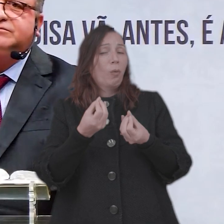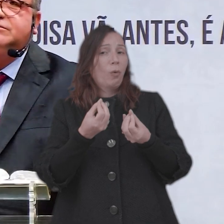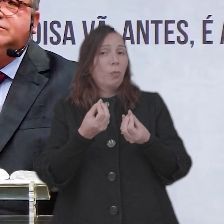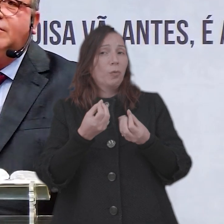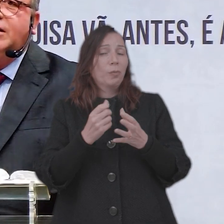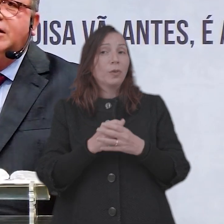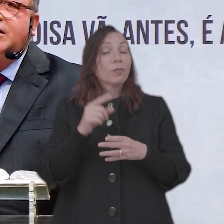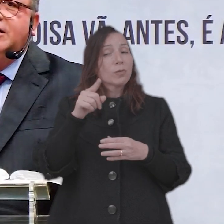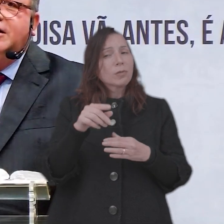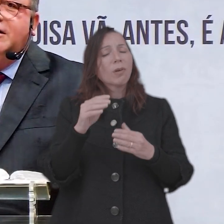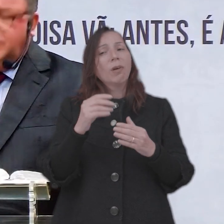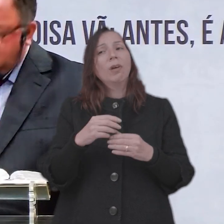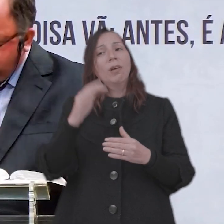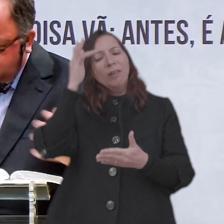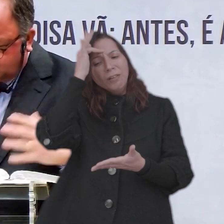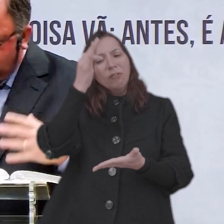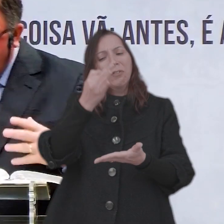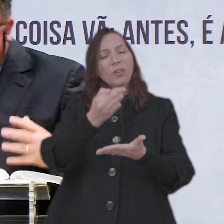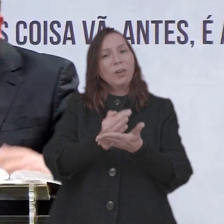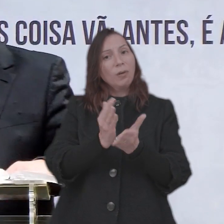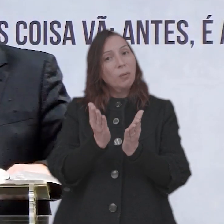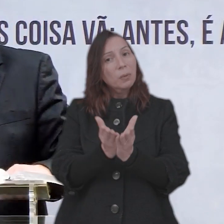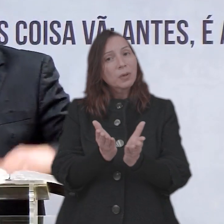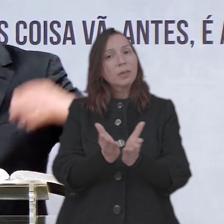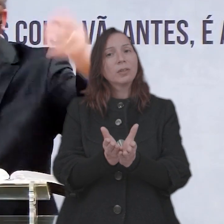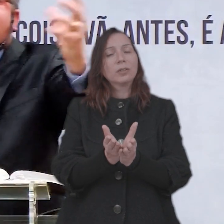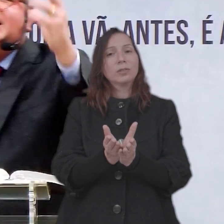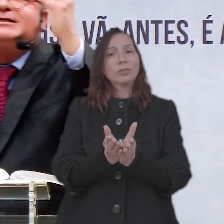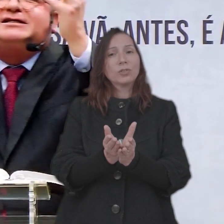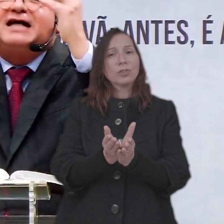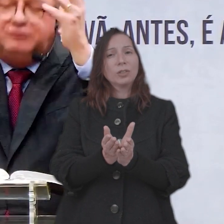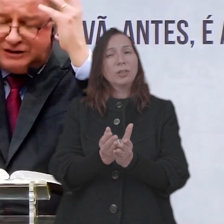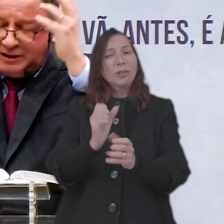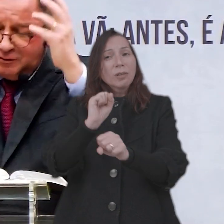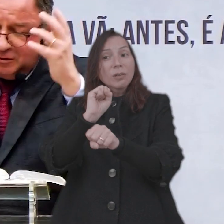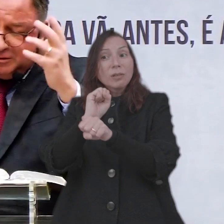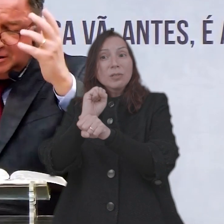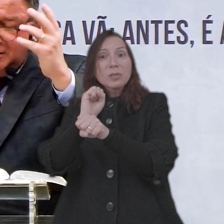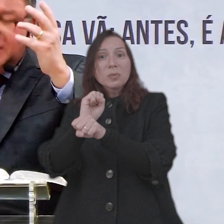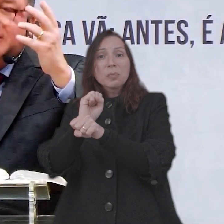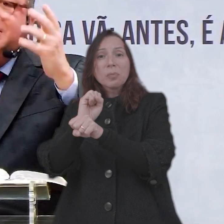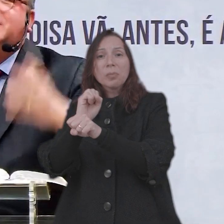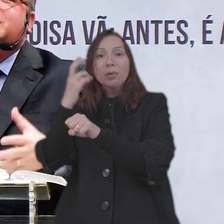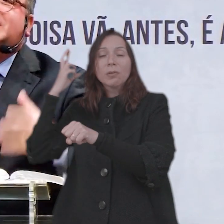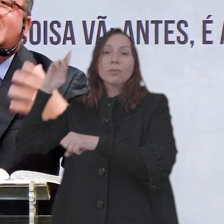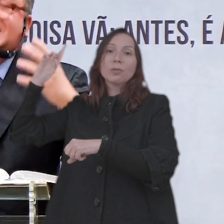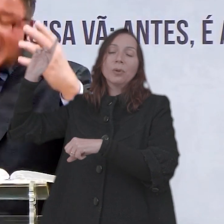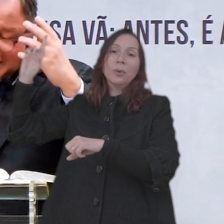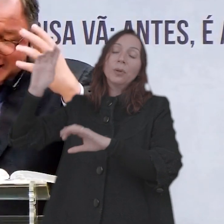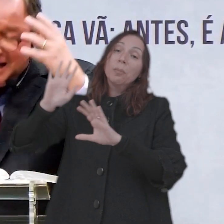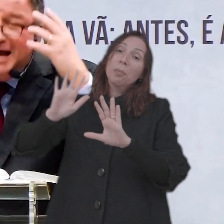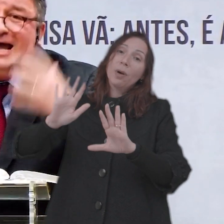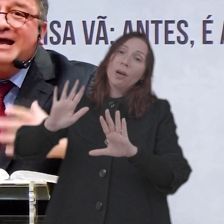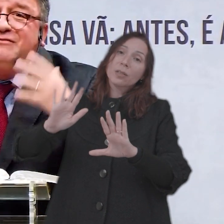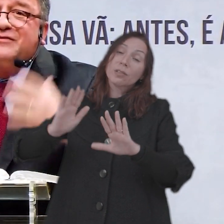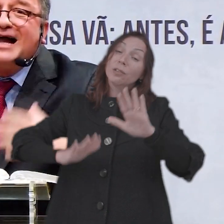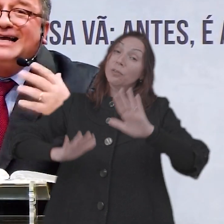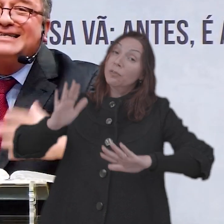Deus, você é uma pessoa cuja esperança está no Senhor, mas você se